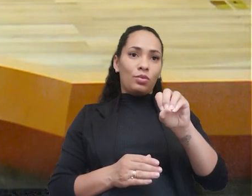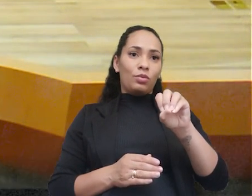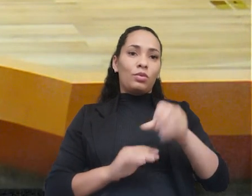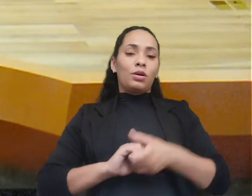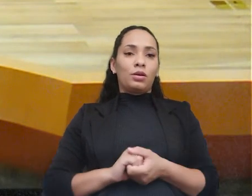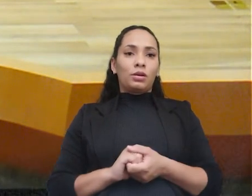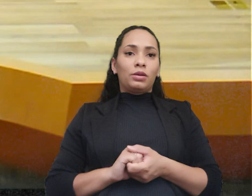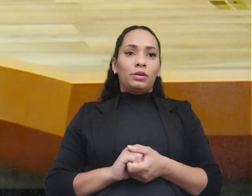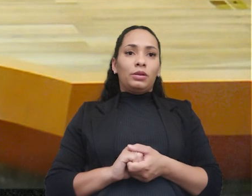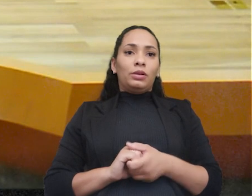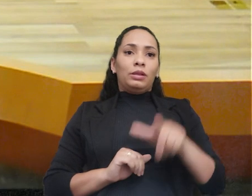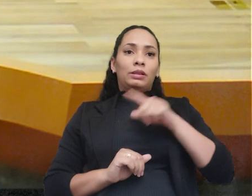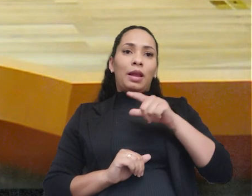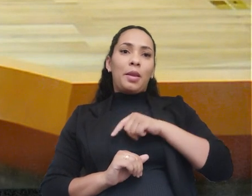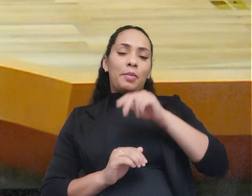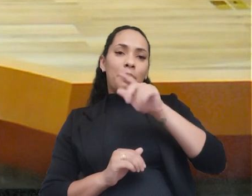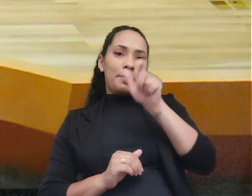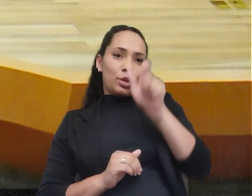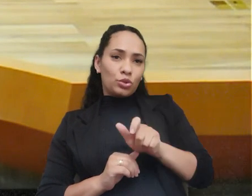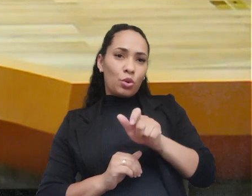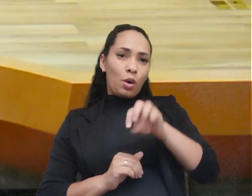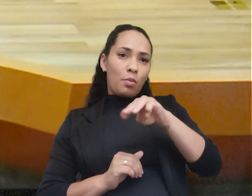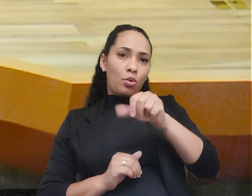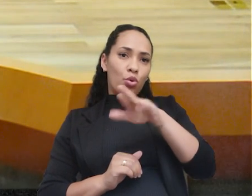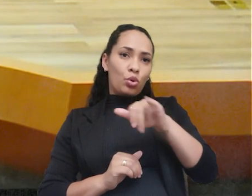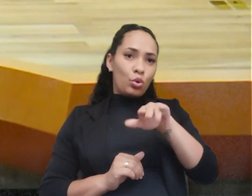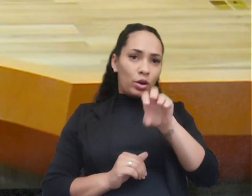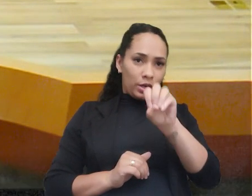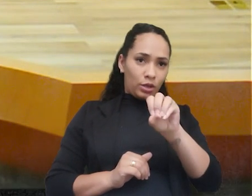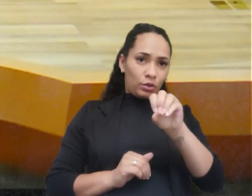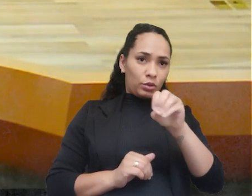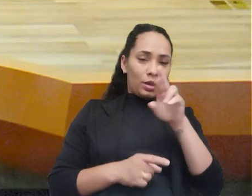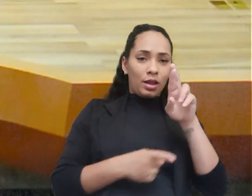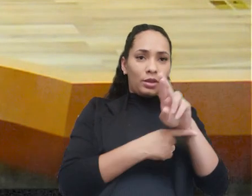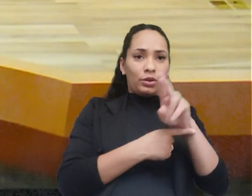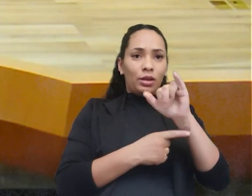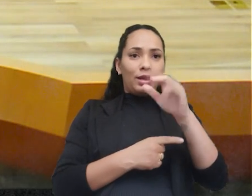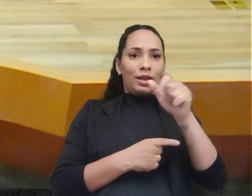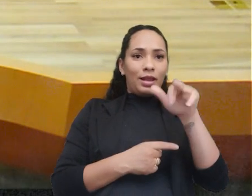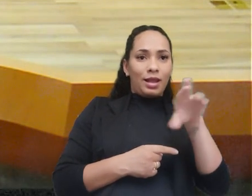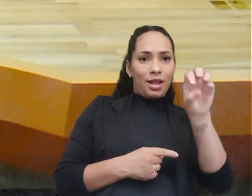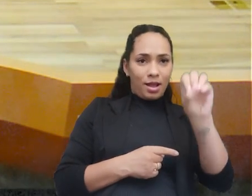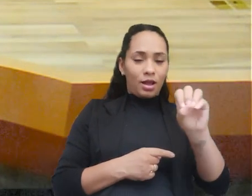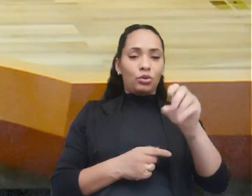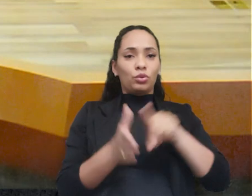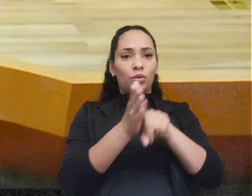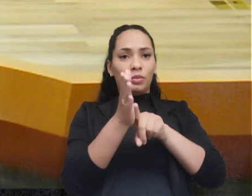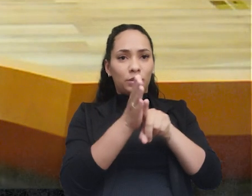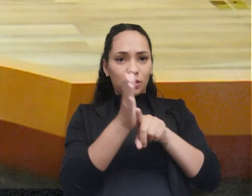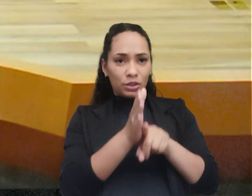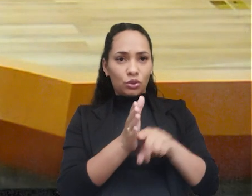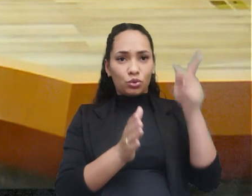06-01593-07-2022. Embargante Murilo Pérez de Matos. Aqui a relatoria, doutor Ricardo Damasceno de Almeida. Consulto o